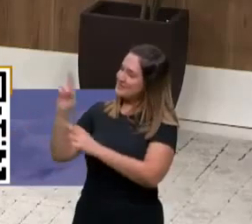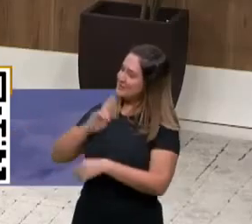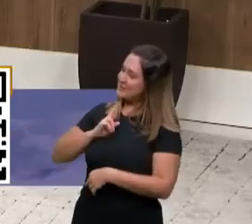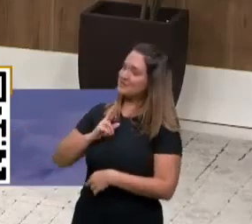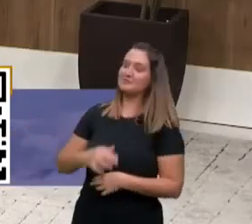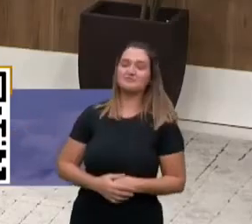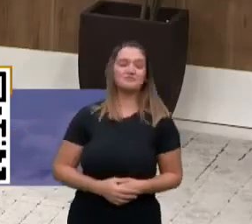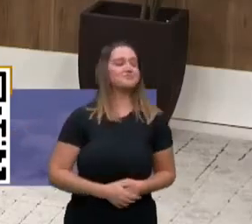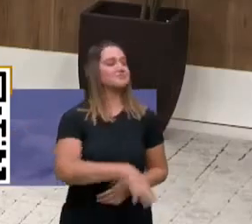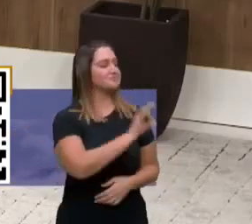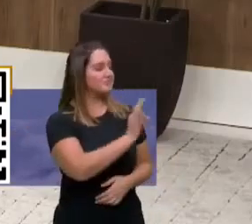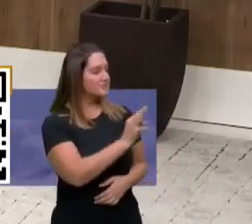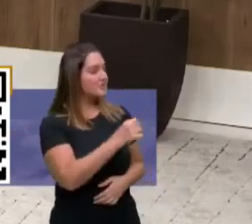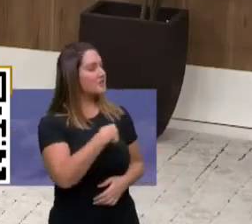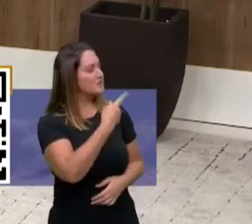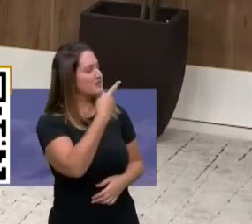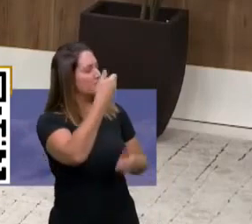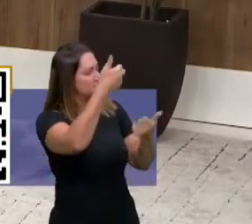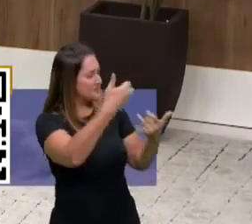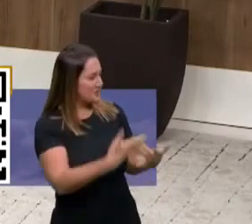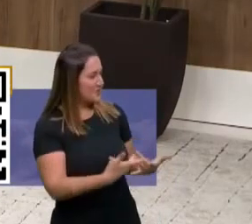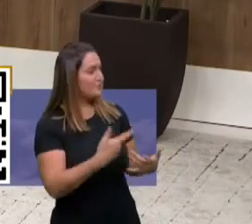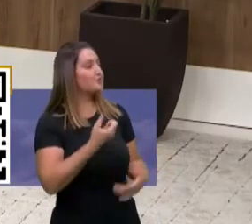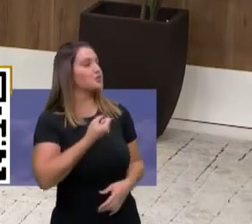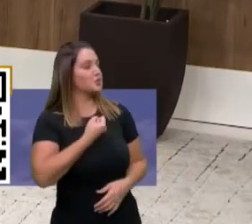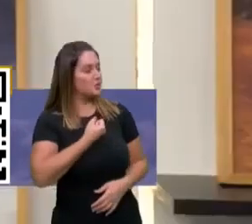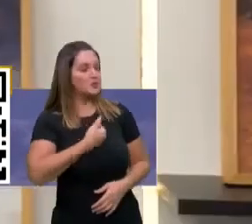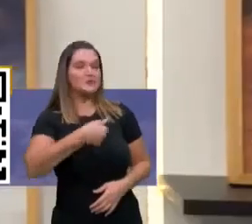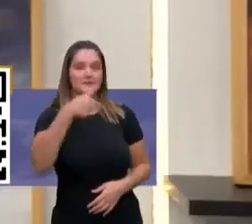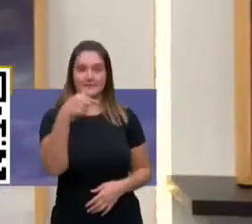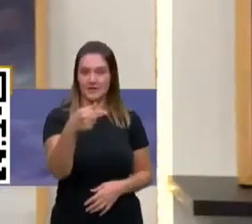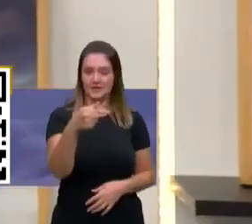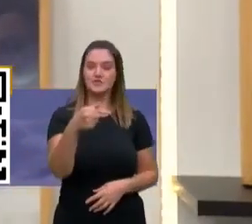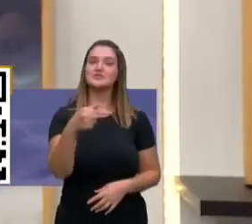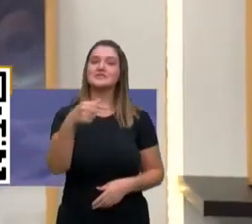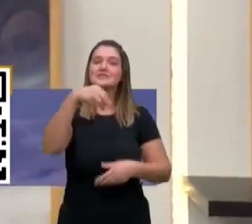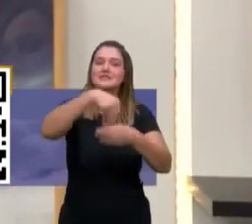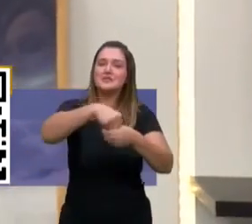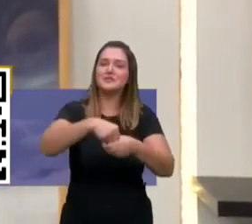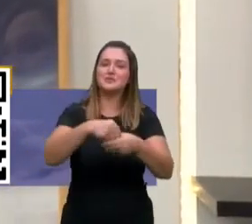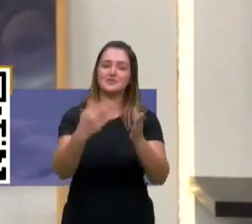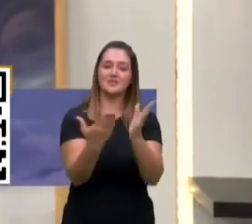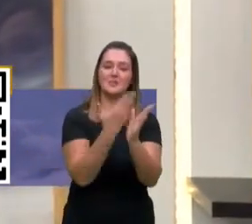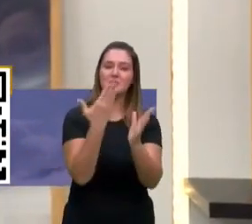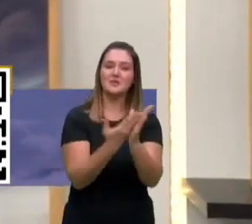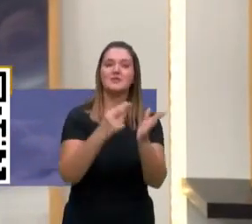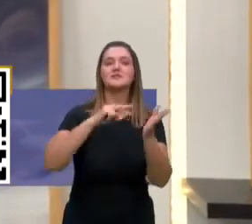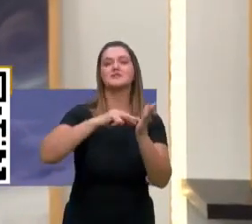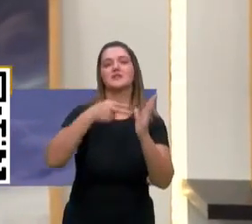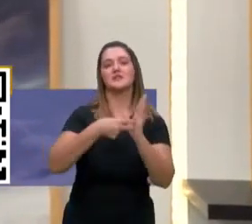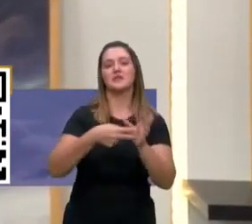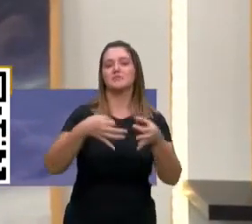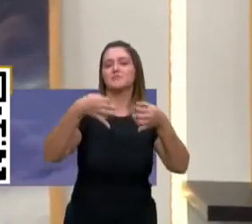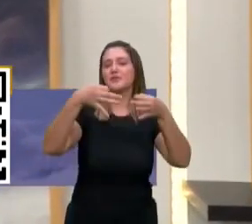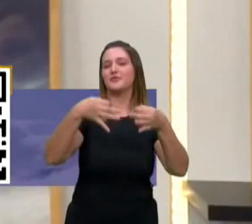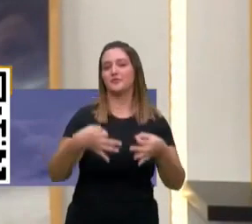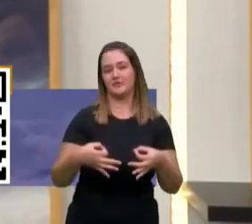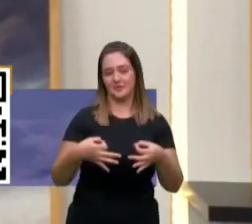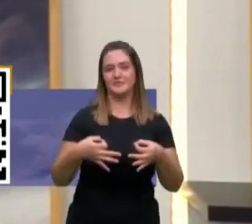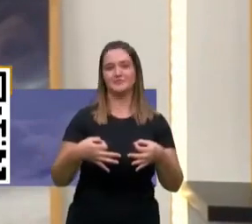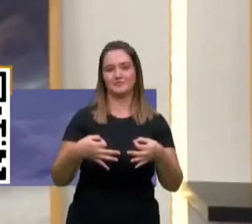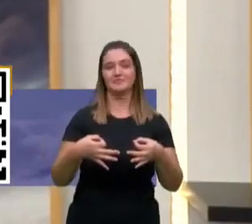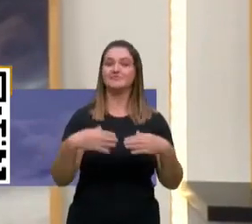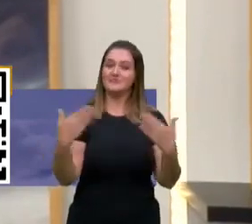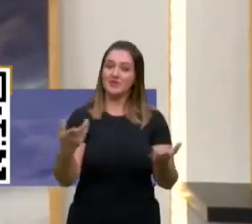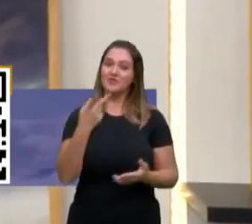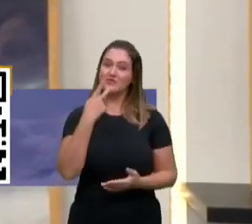agora. Sabe, Darcy, você falou uma coisa interessante do número 7. Sabe que o 7 na Bíblia é o número da perfeição. É verdade. Né? Então,